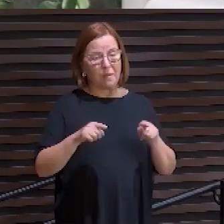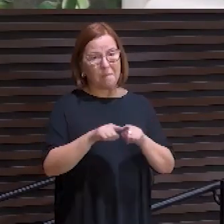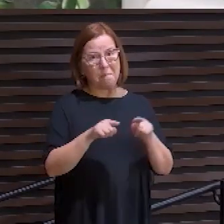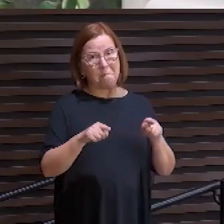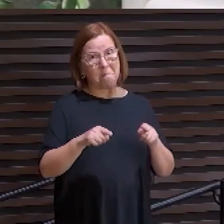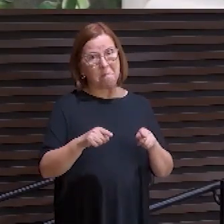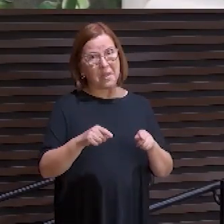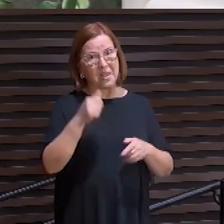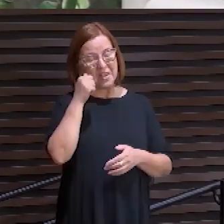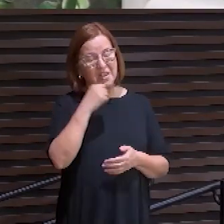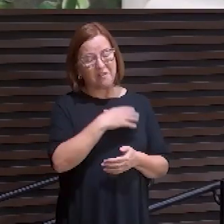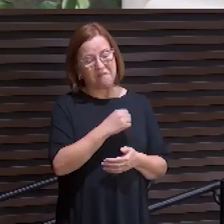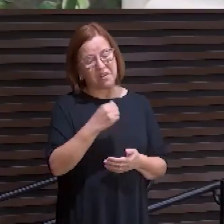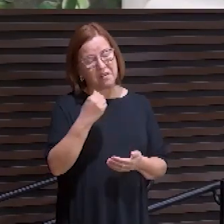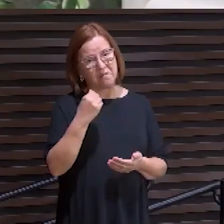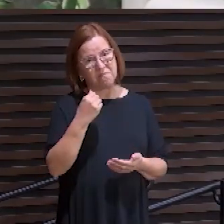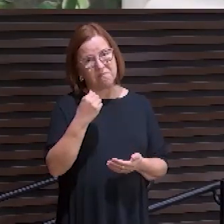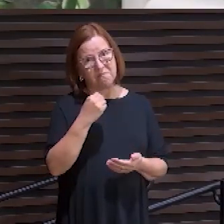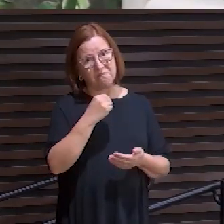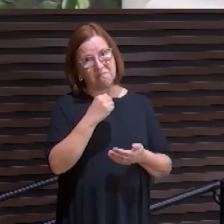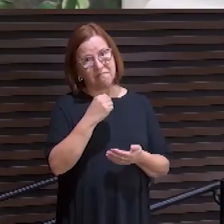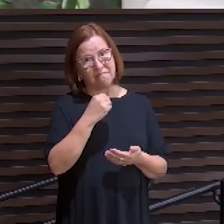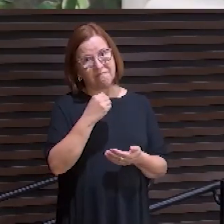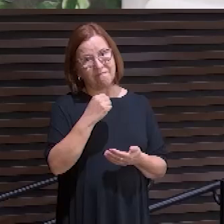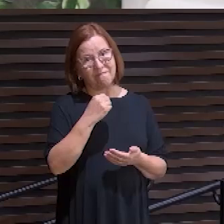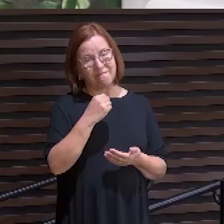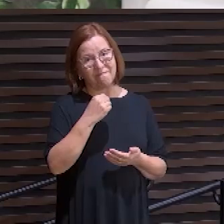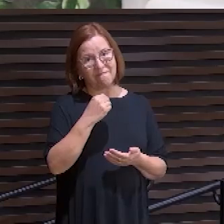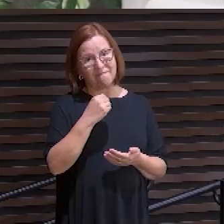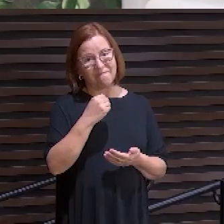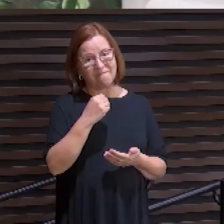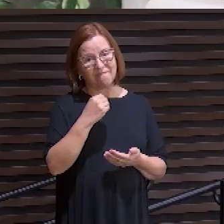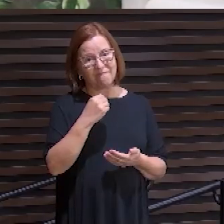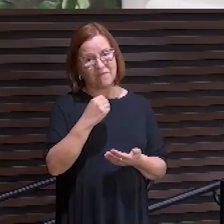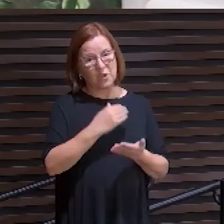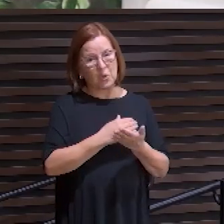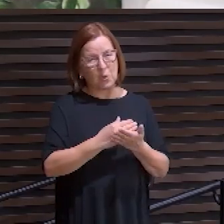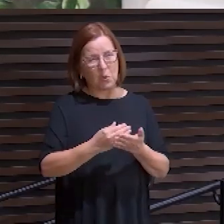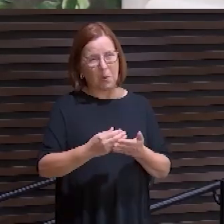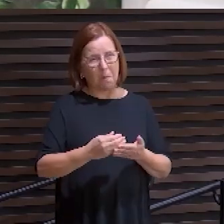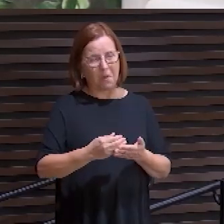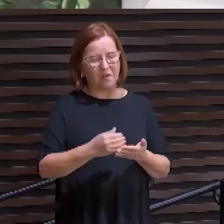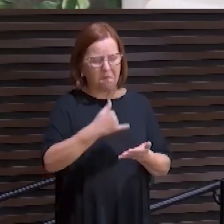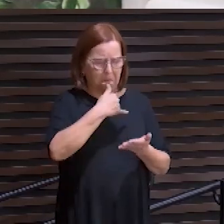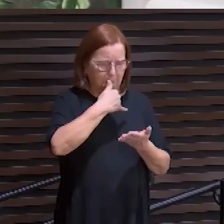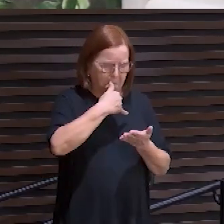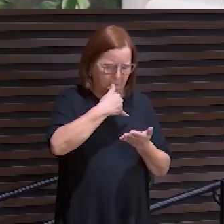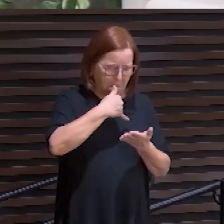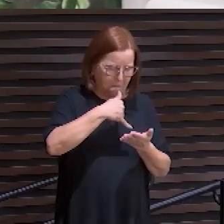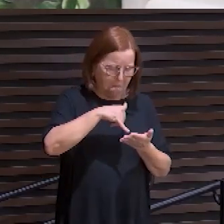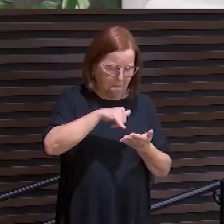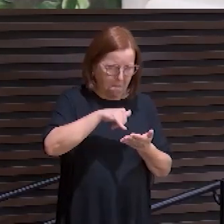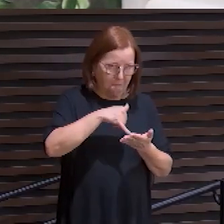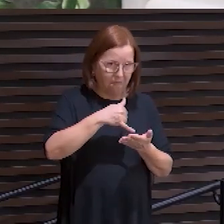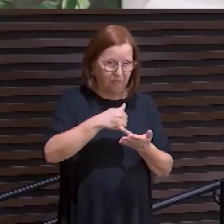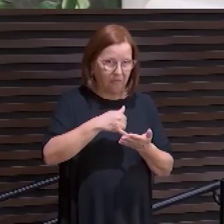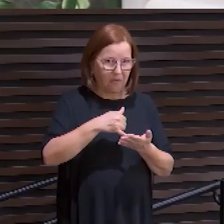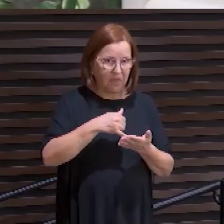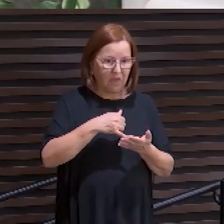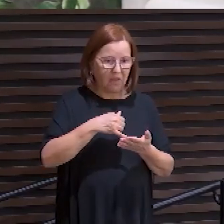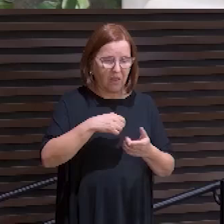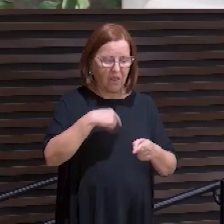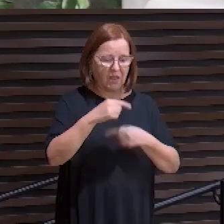embora para as drogas, e depois foi embora para a